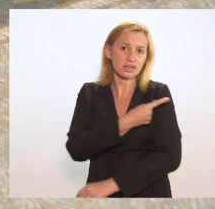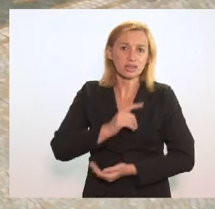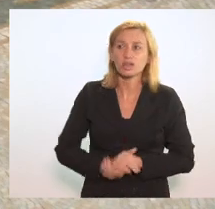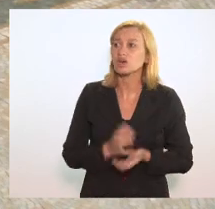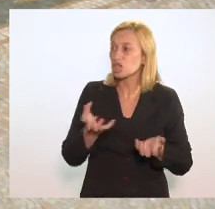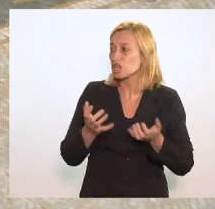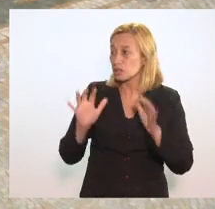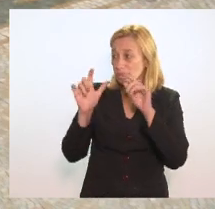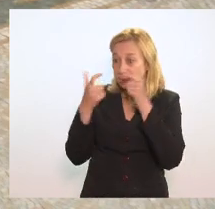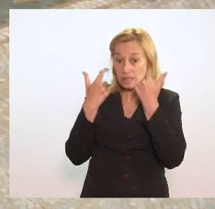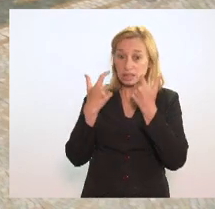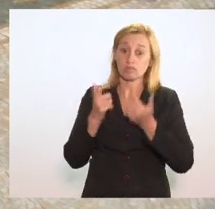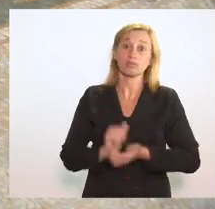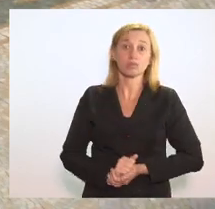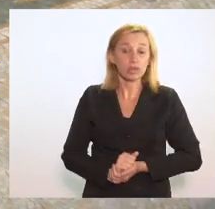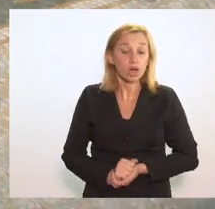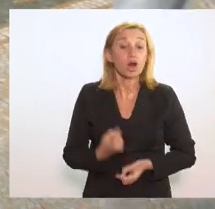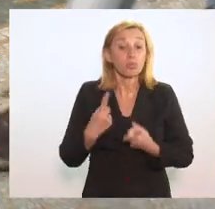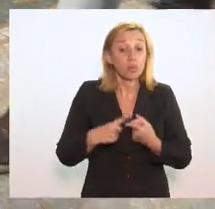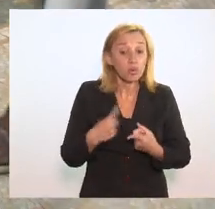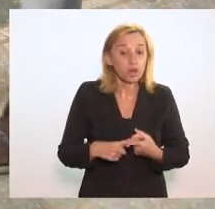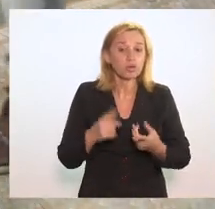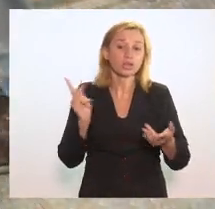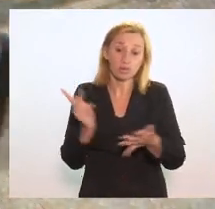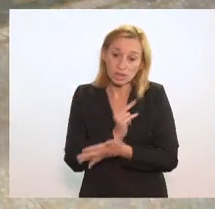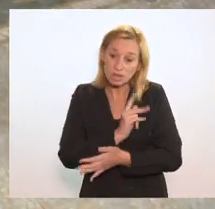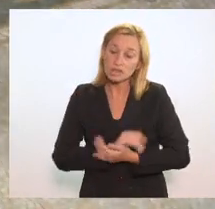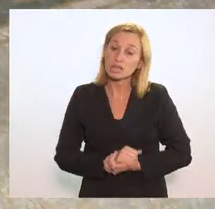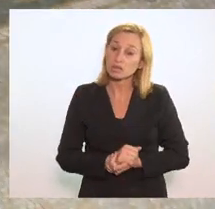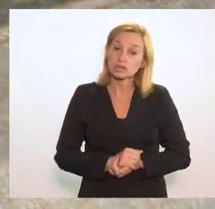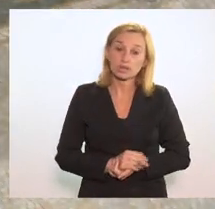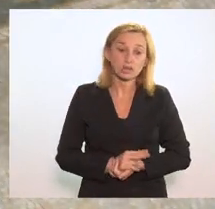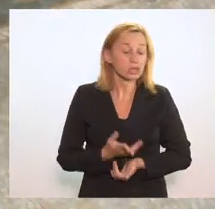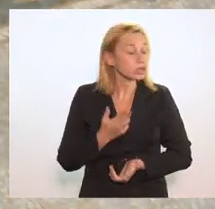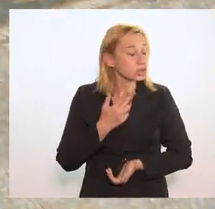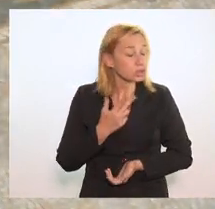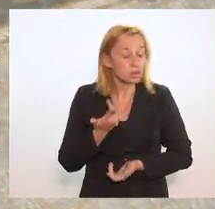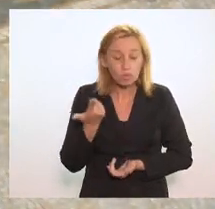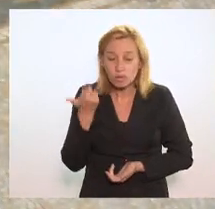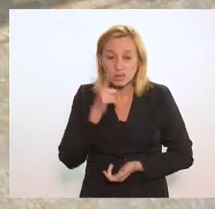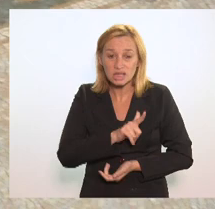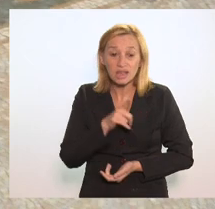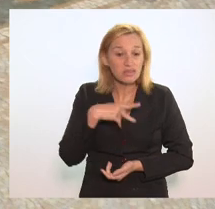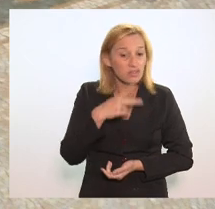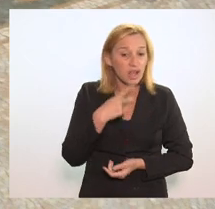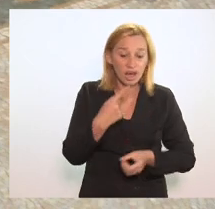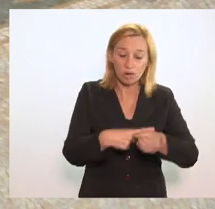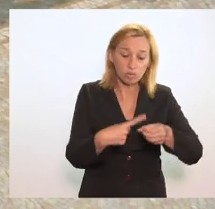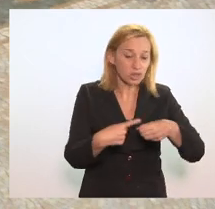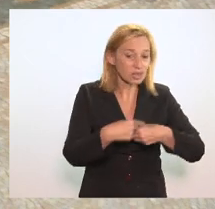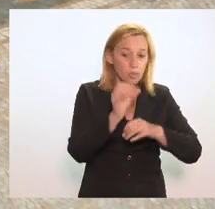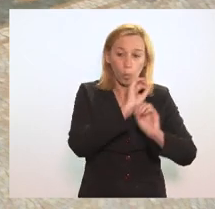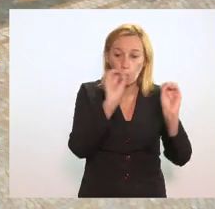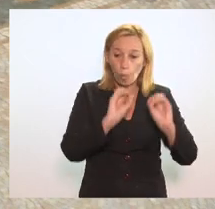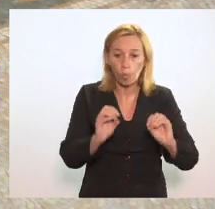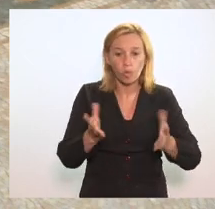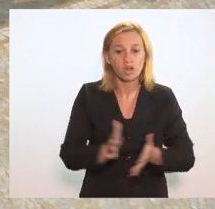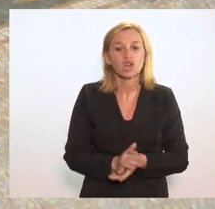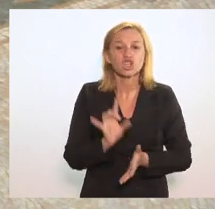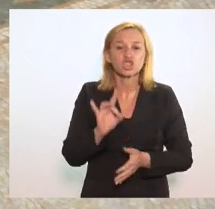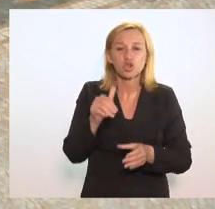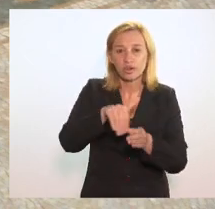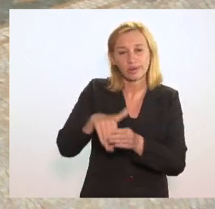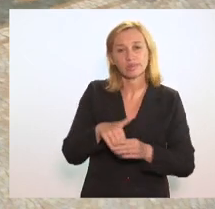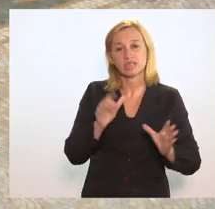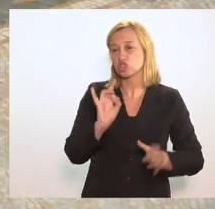aqui, porque isso é o que está acontecendo e a gente não consegue falar com o município. Só em época de eleição,